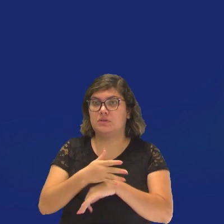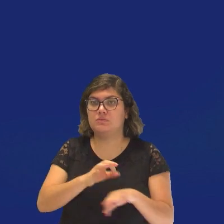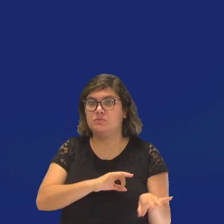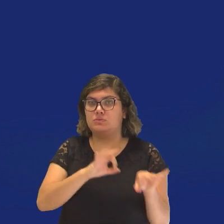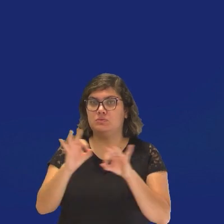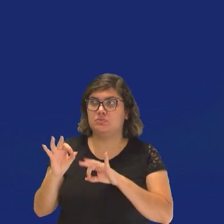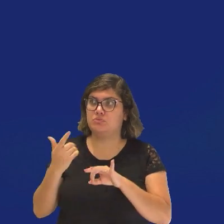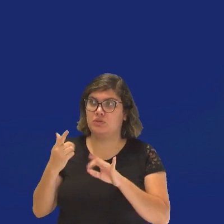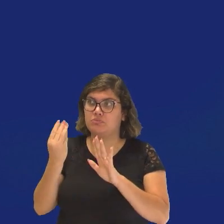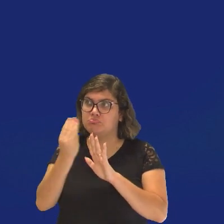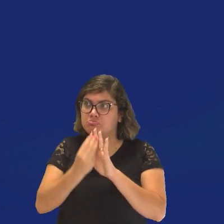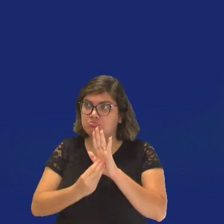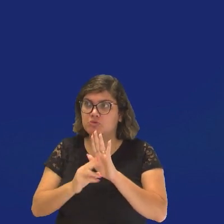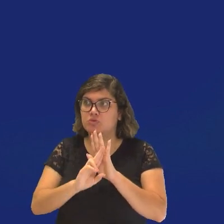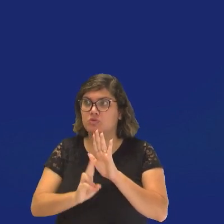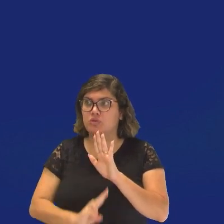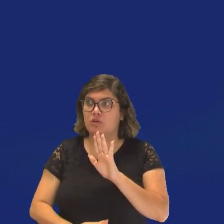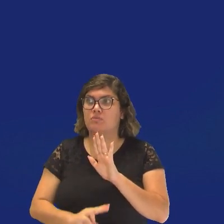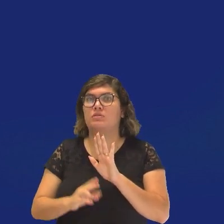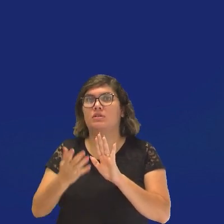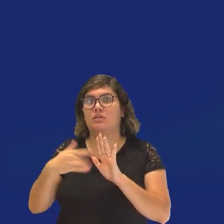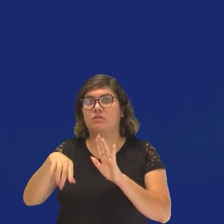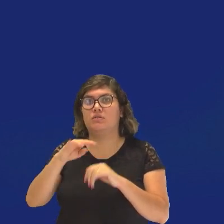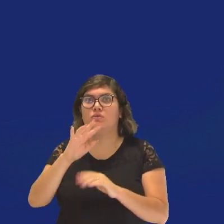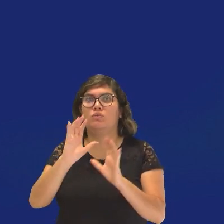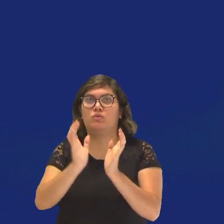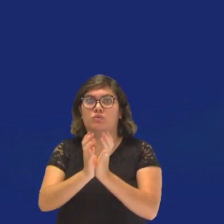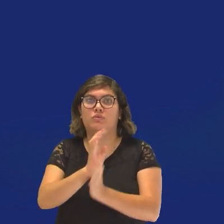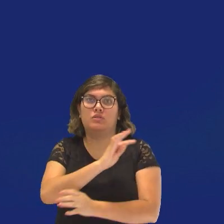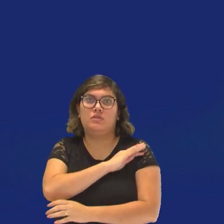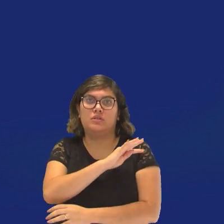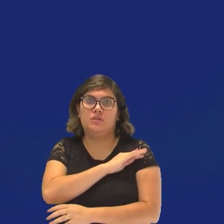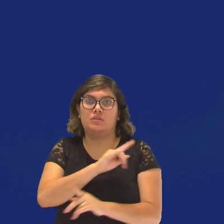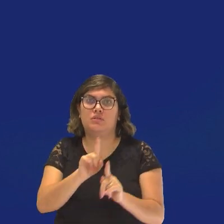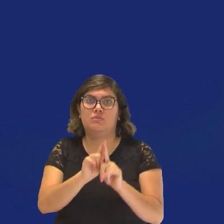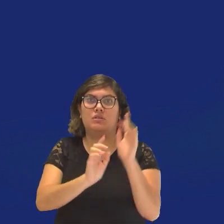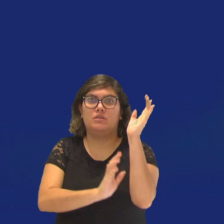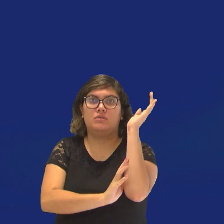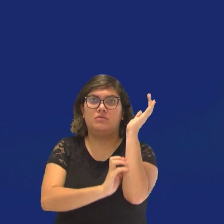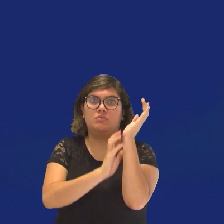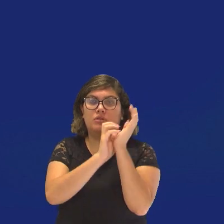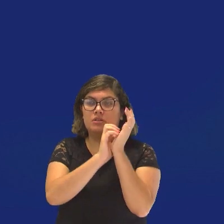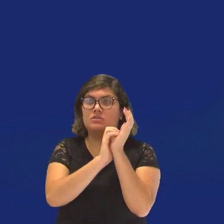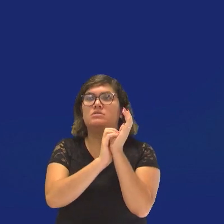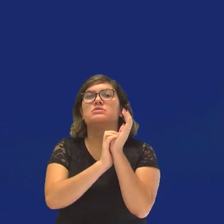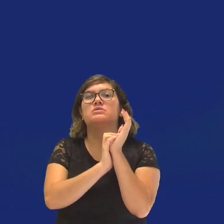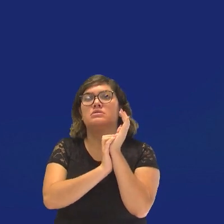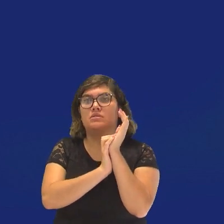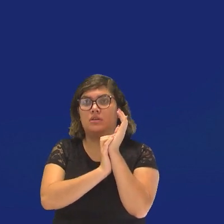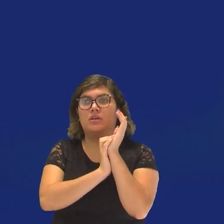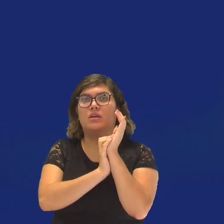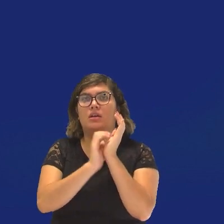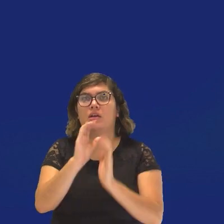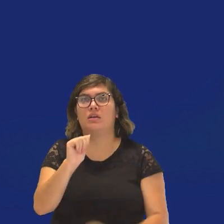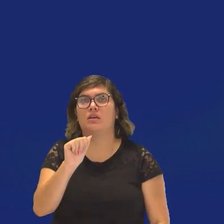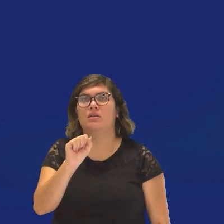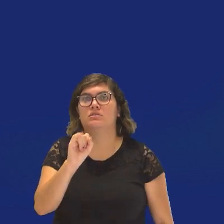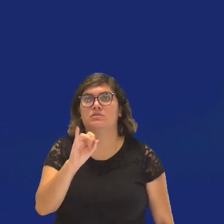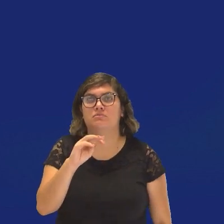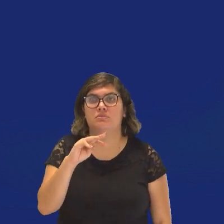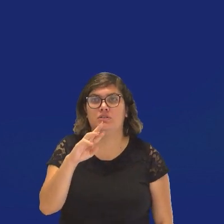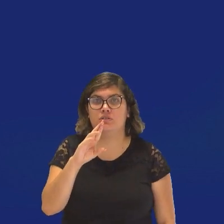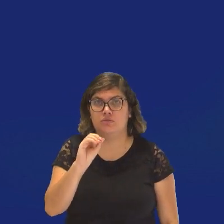que não estão citadas aqui, né? O próprio pessoal técnico e da burocracia da Fundação Casimiro